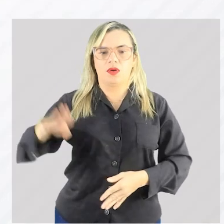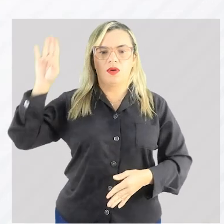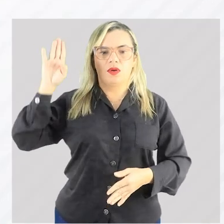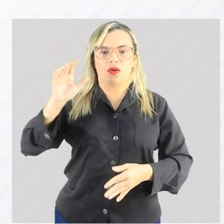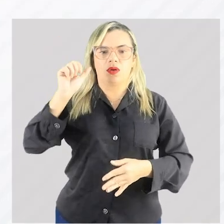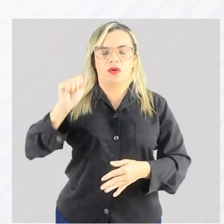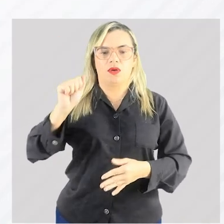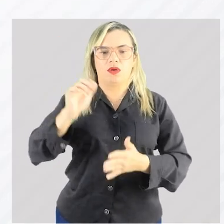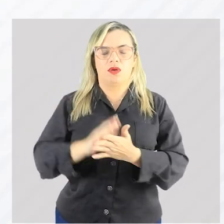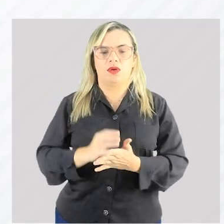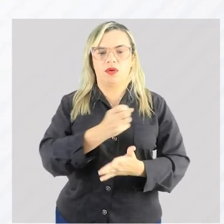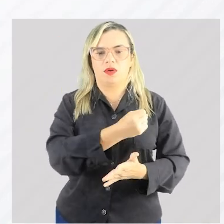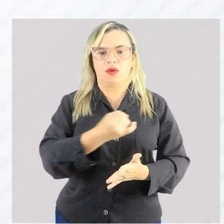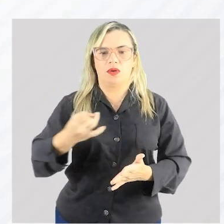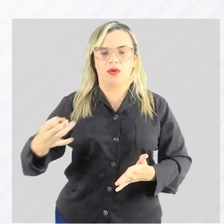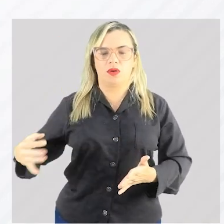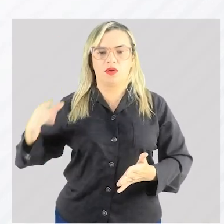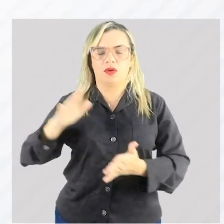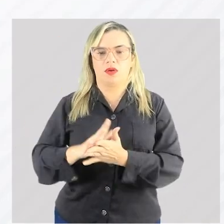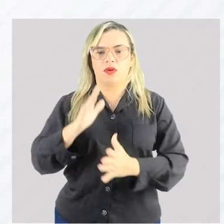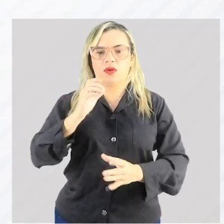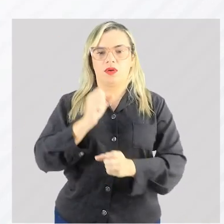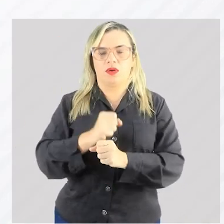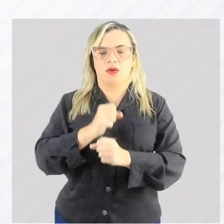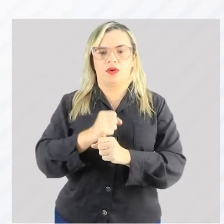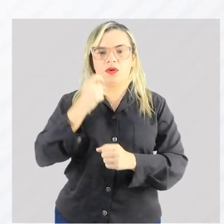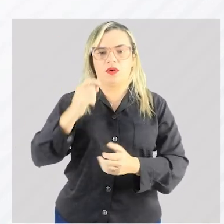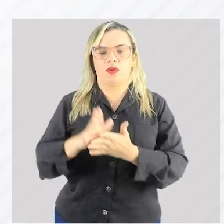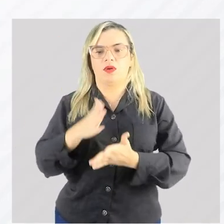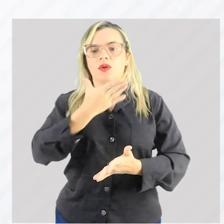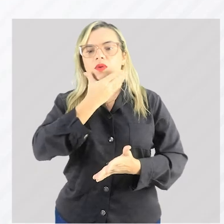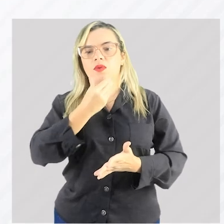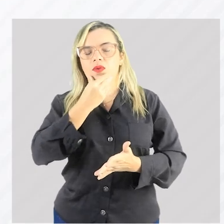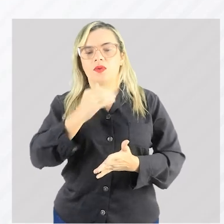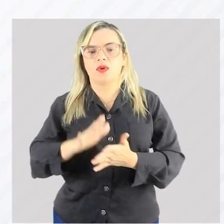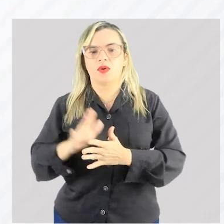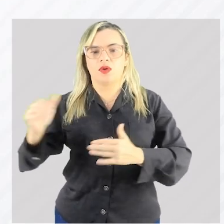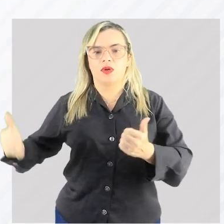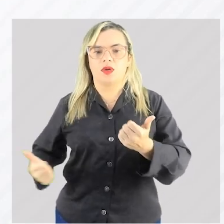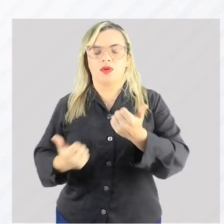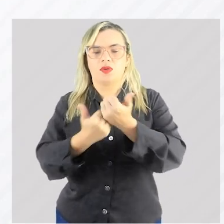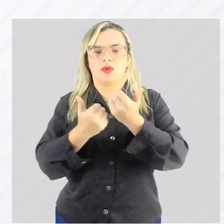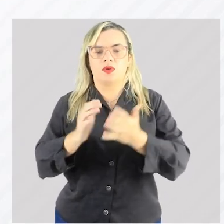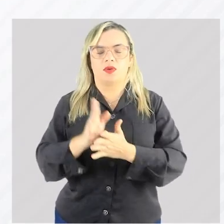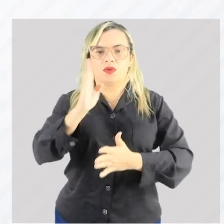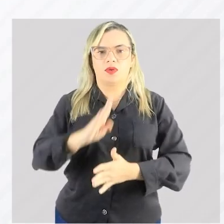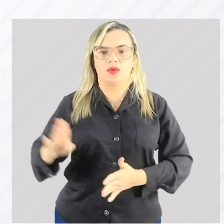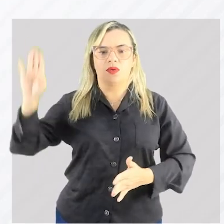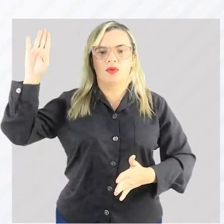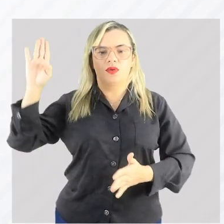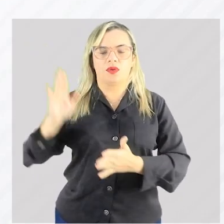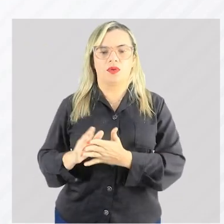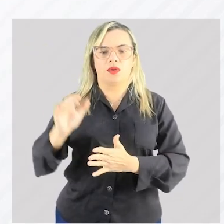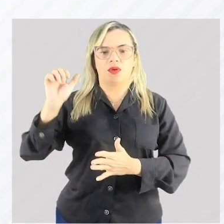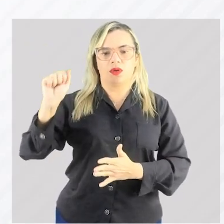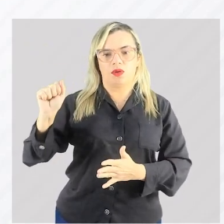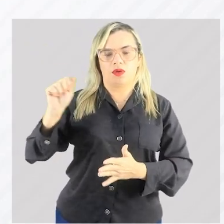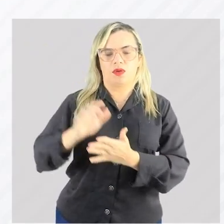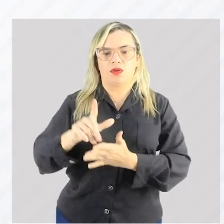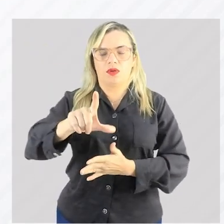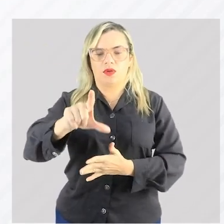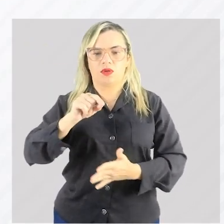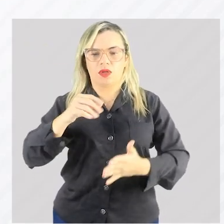a a probabilidade que seja um homem um apoiador do candidato